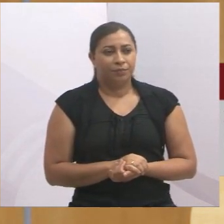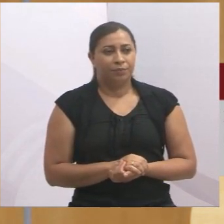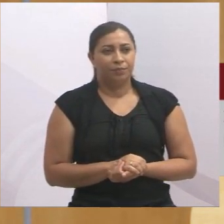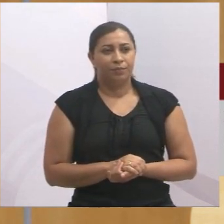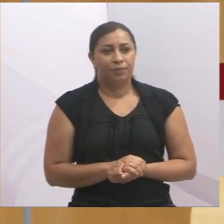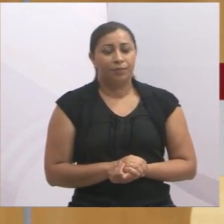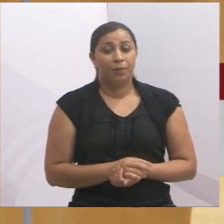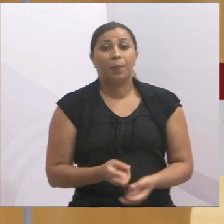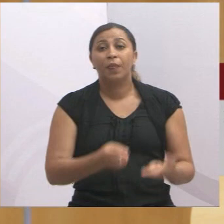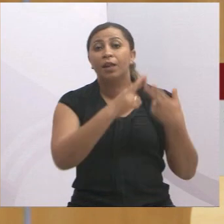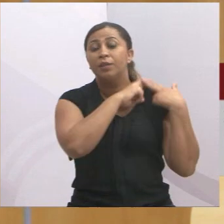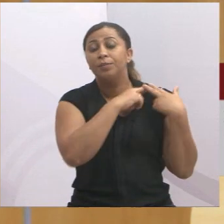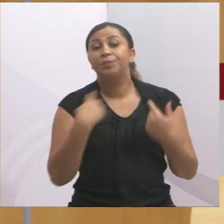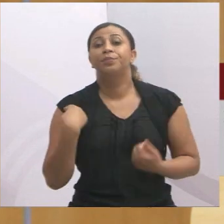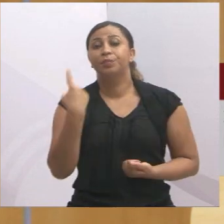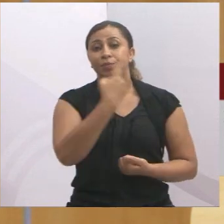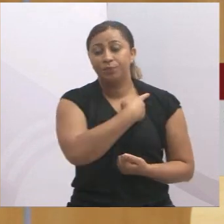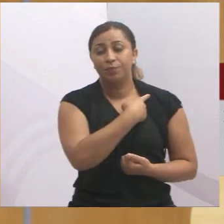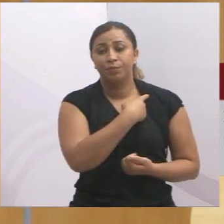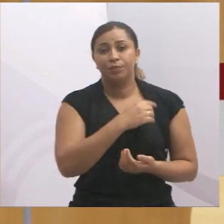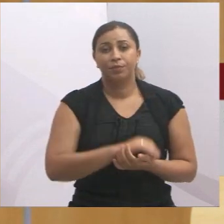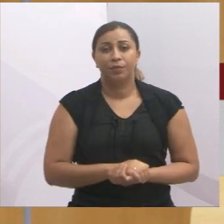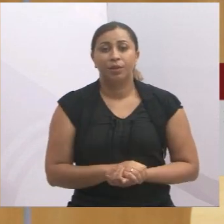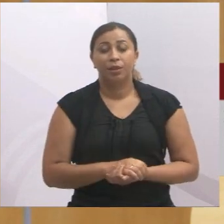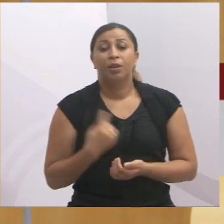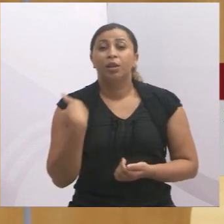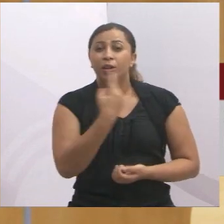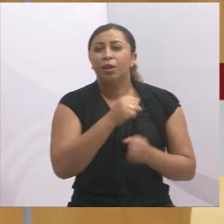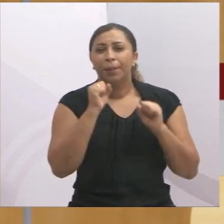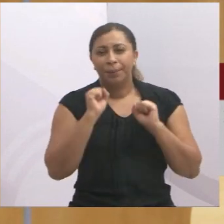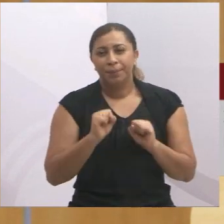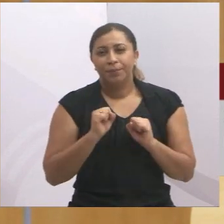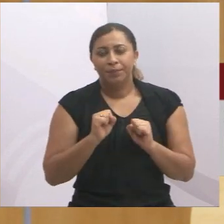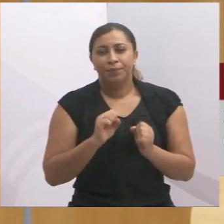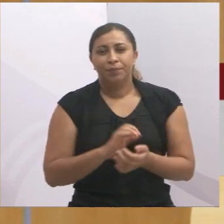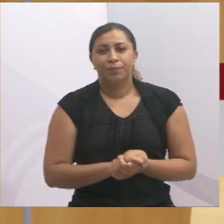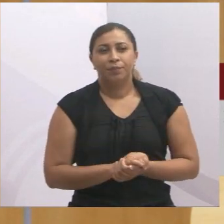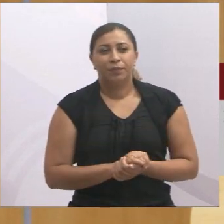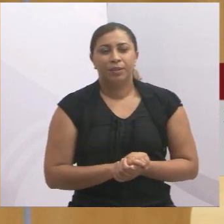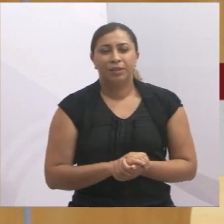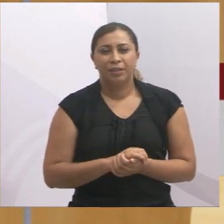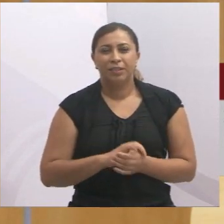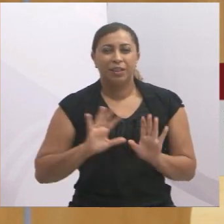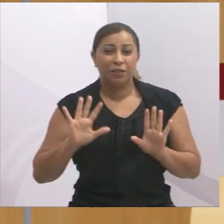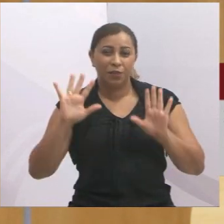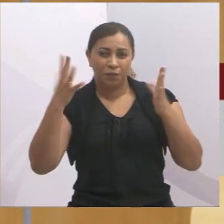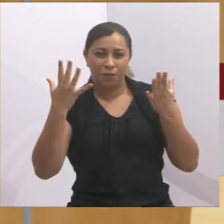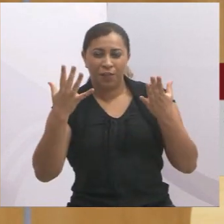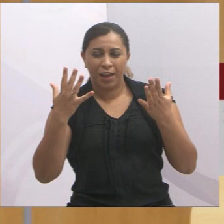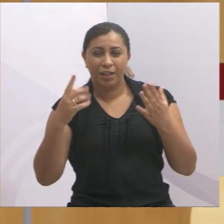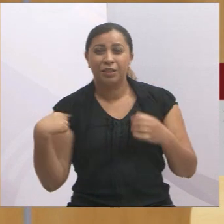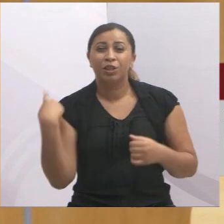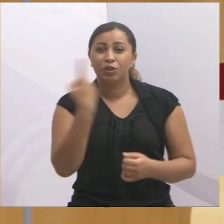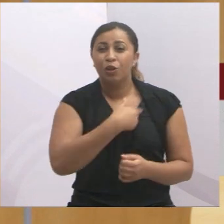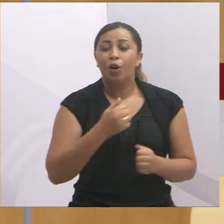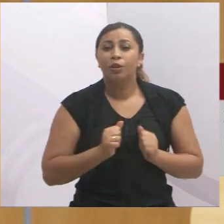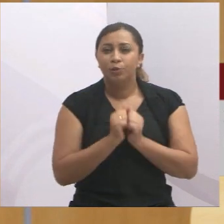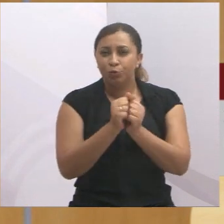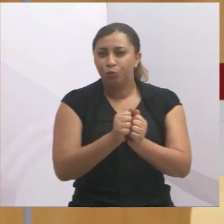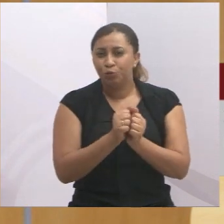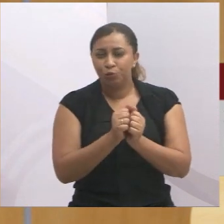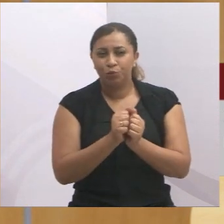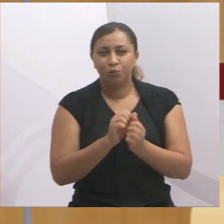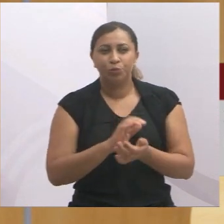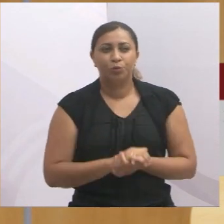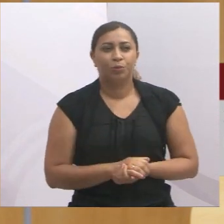da responsabilidade nossa, é que nós possamos, nesses eventos no qual a gente participa,